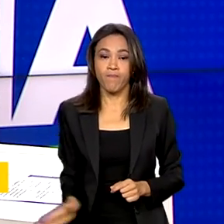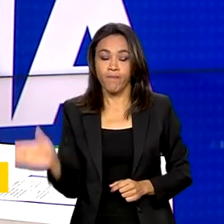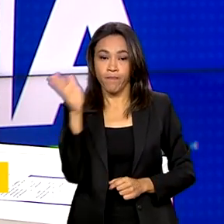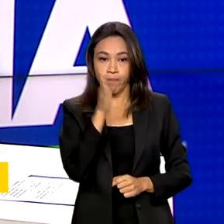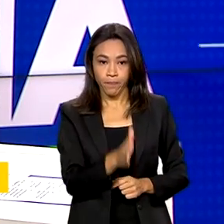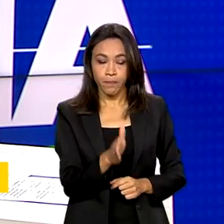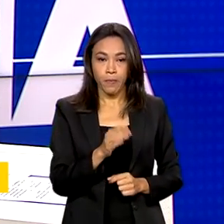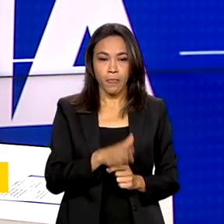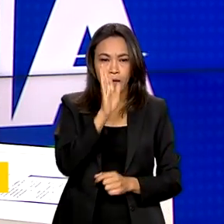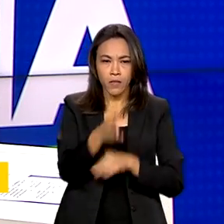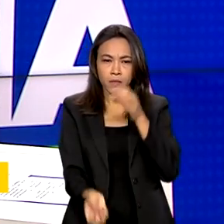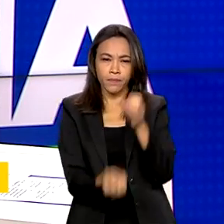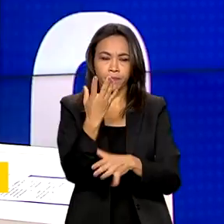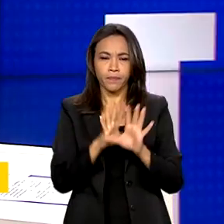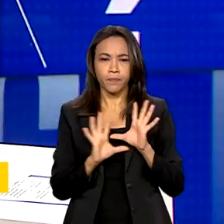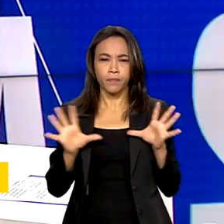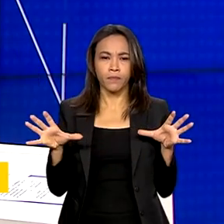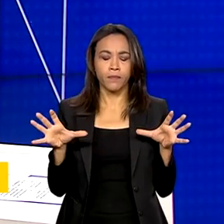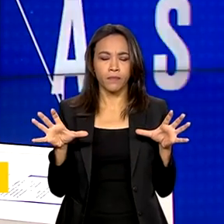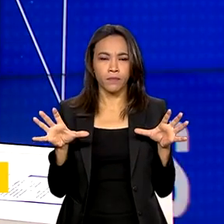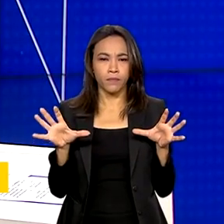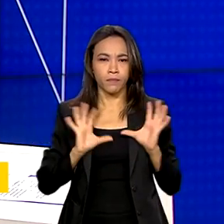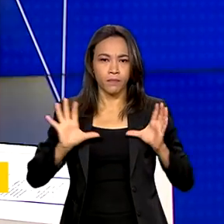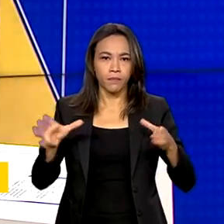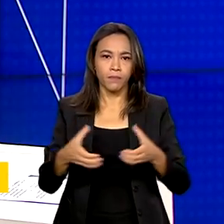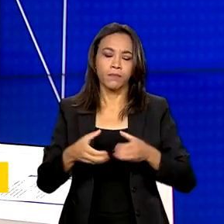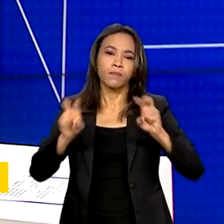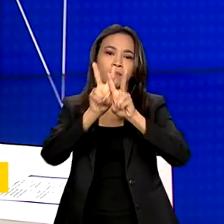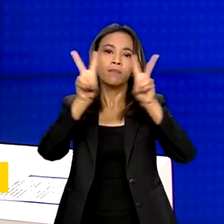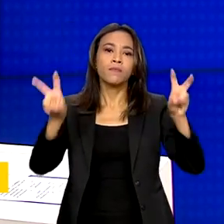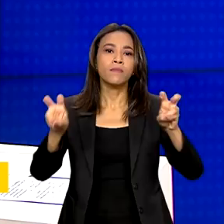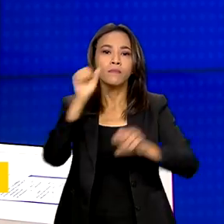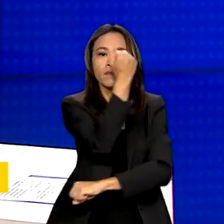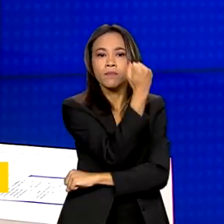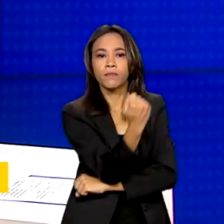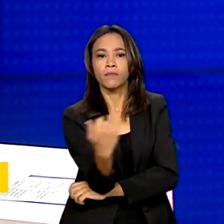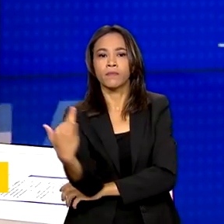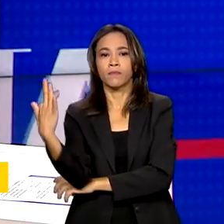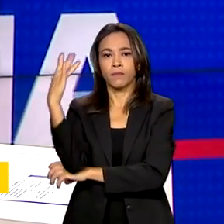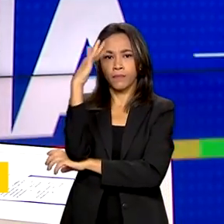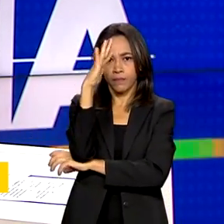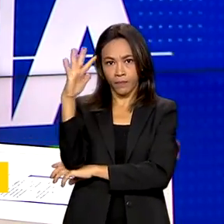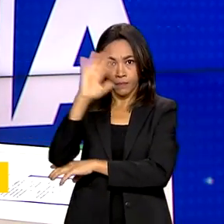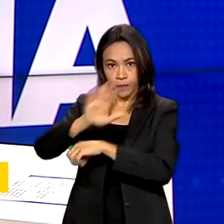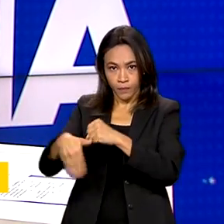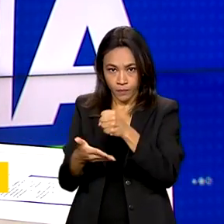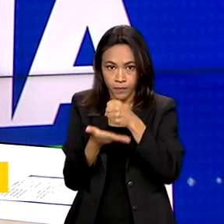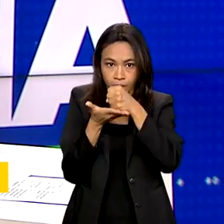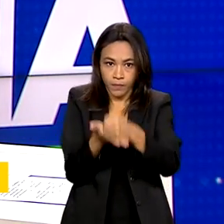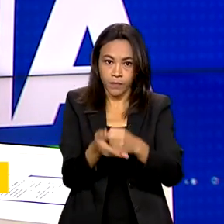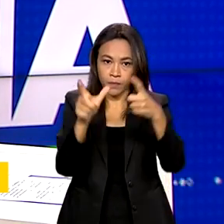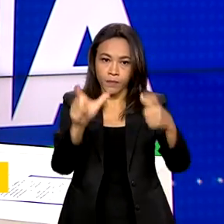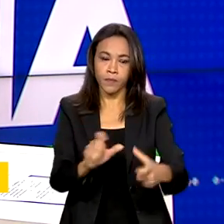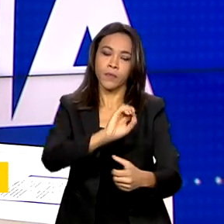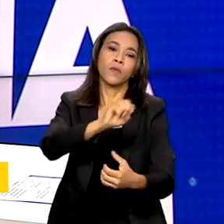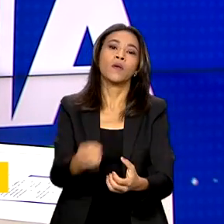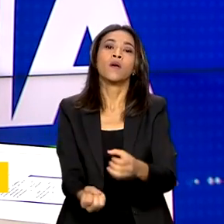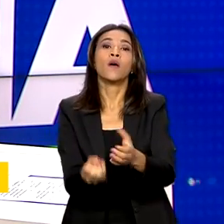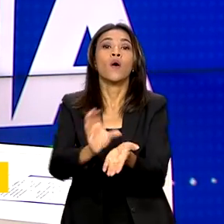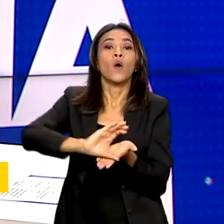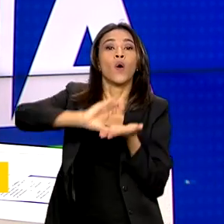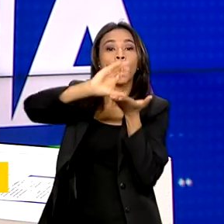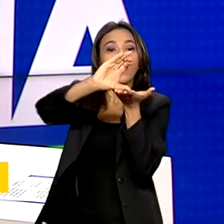foi instalada a Comissão Temática do Meio Ambiente e Desenvolvimento Sustentável no Conselho de Desenvolvimento Econômico